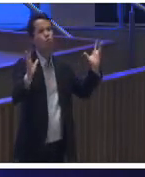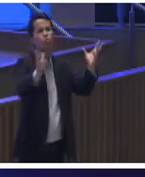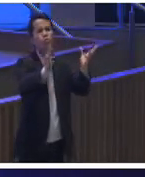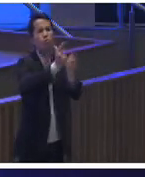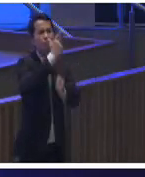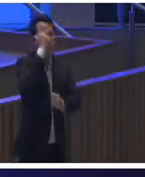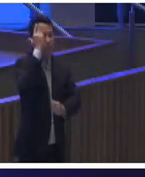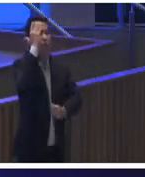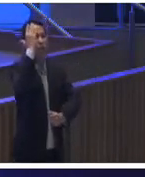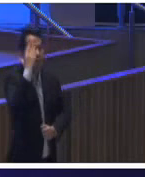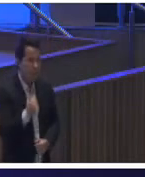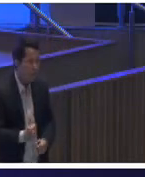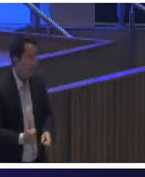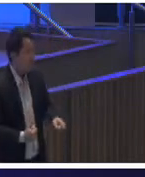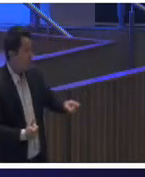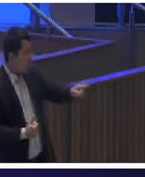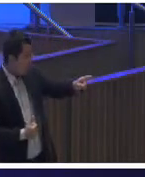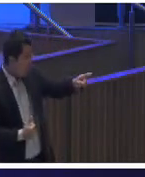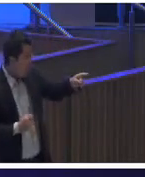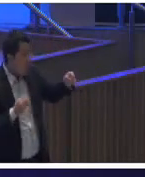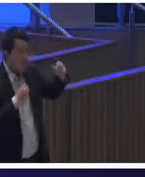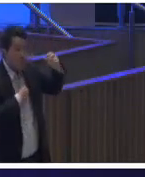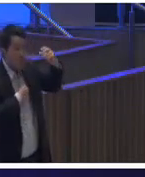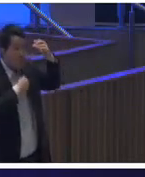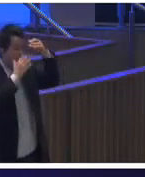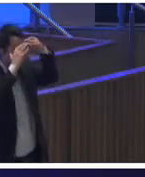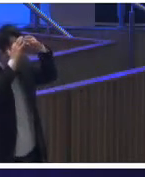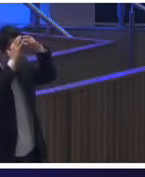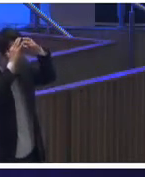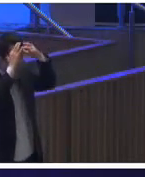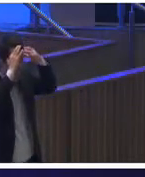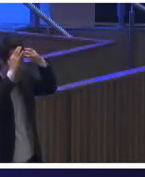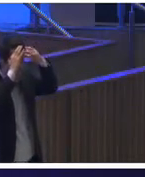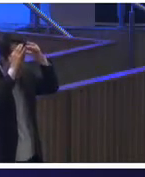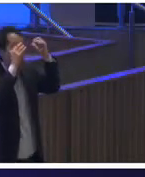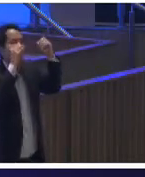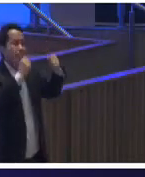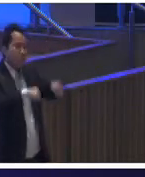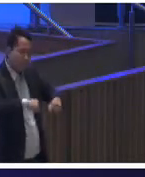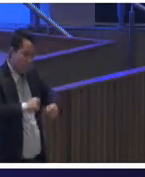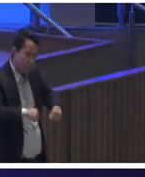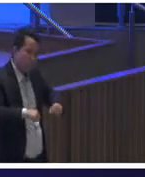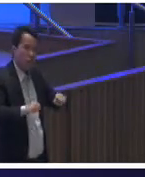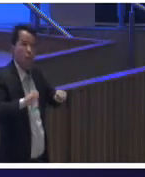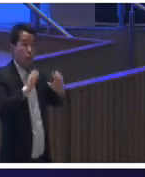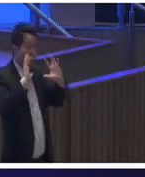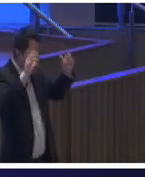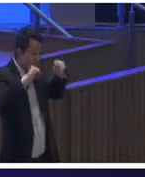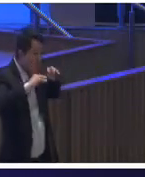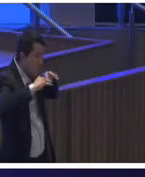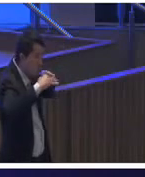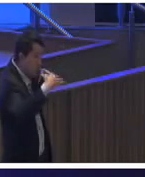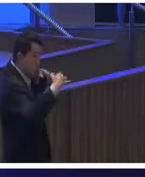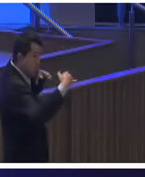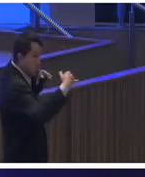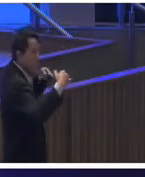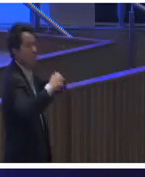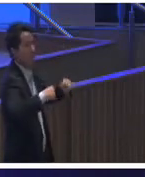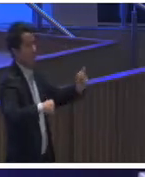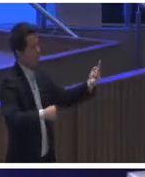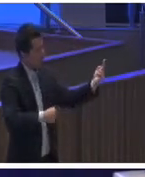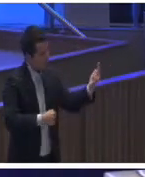E quando esse pecado se torna público, é preciso que haja algum tipo de confrontação, para dizer,